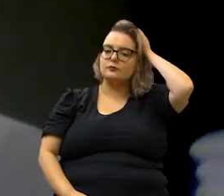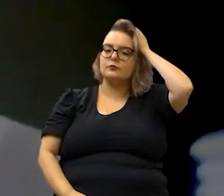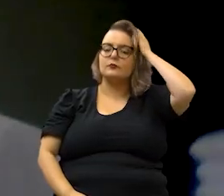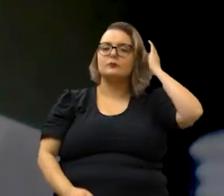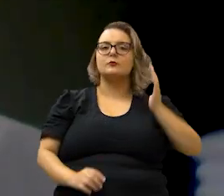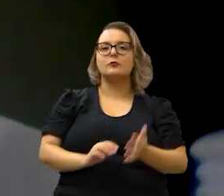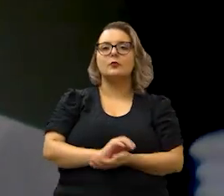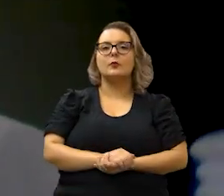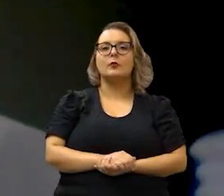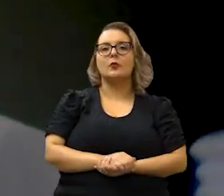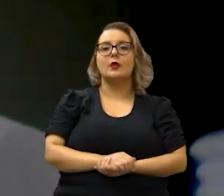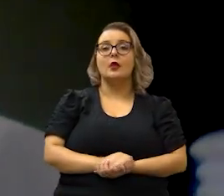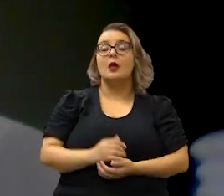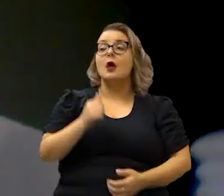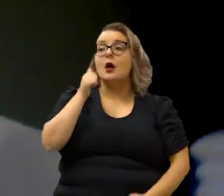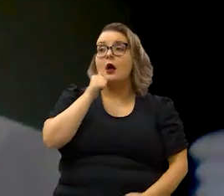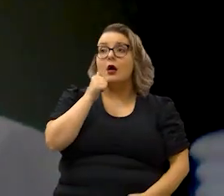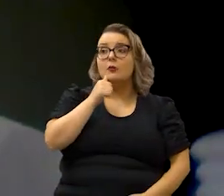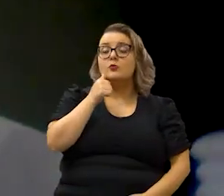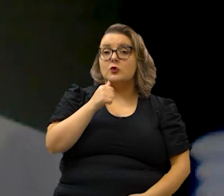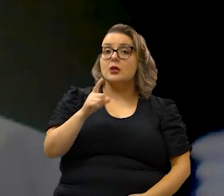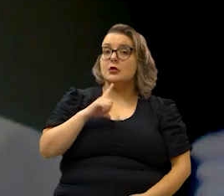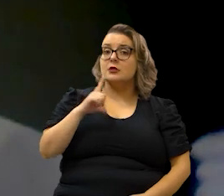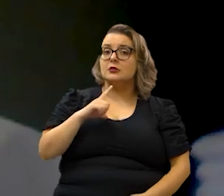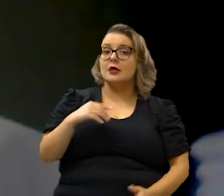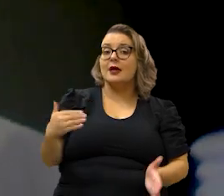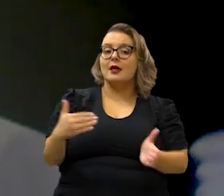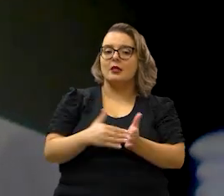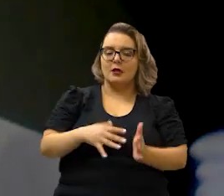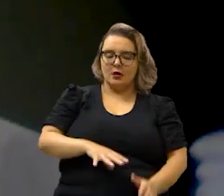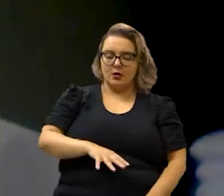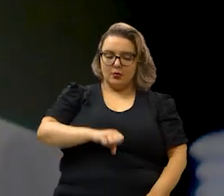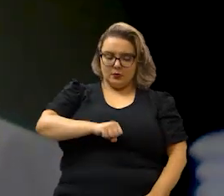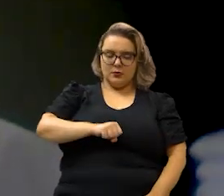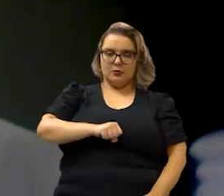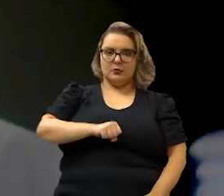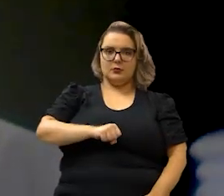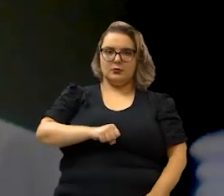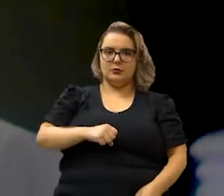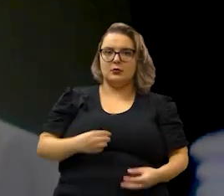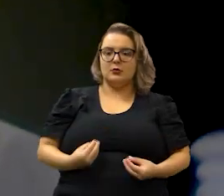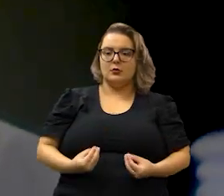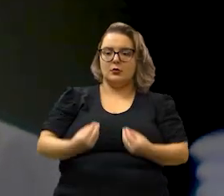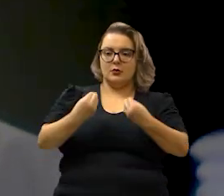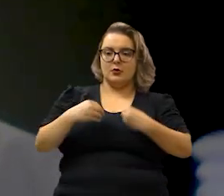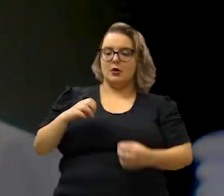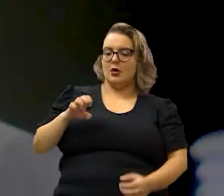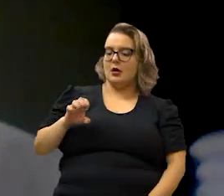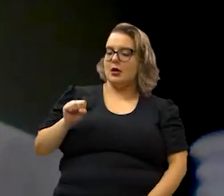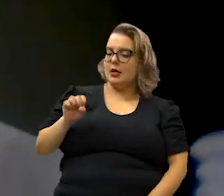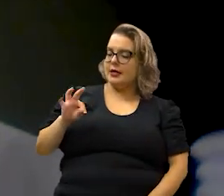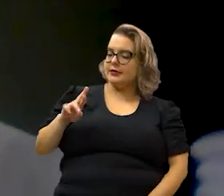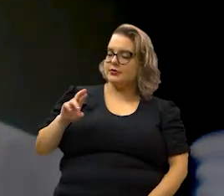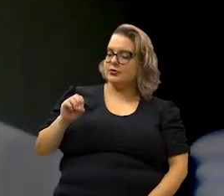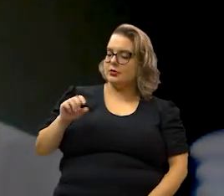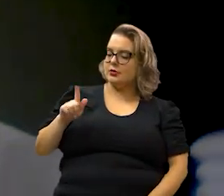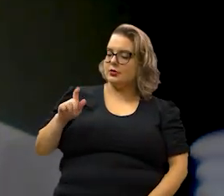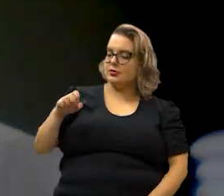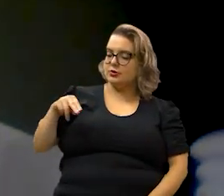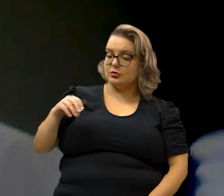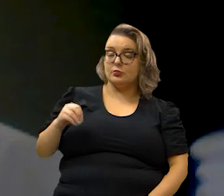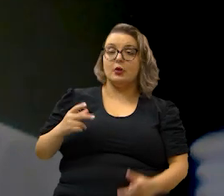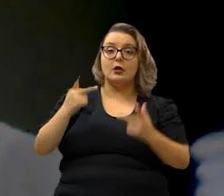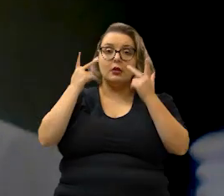As mulheres têm até a menopausa uma proteção dada pelo estrógeno